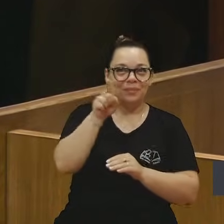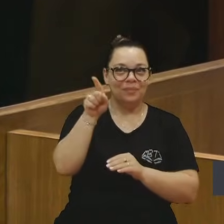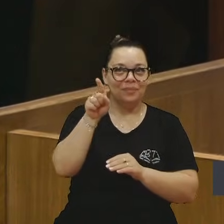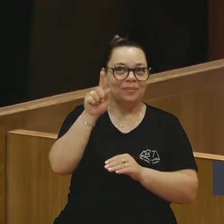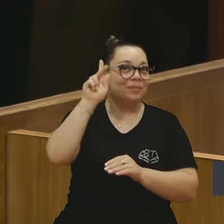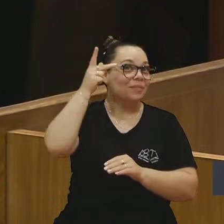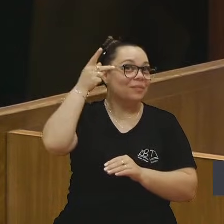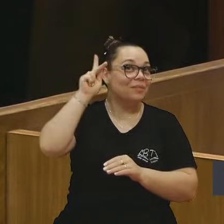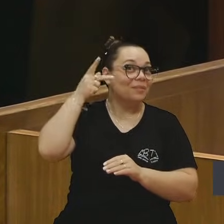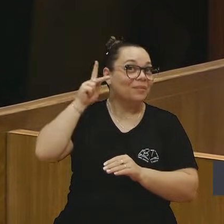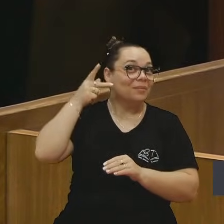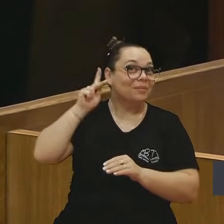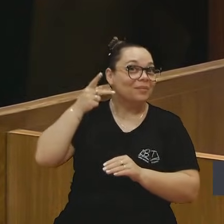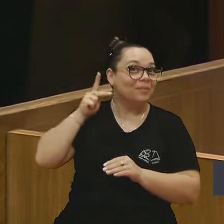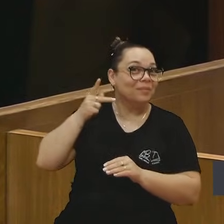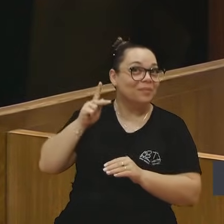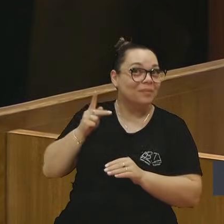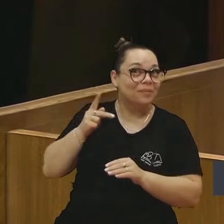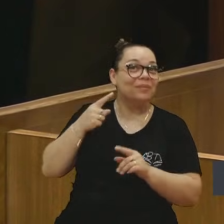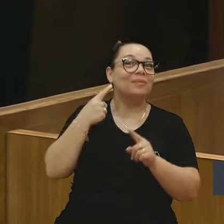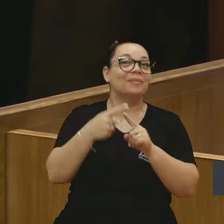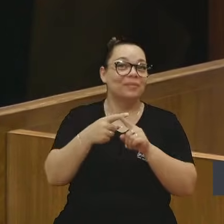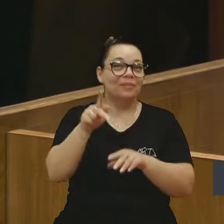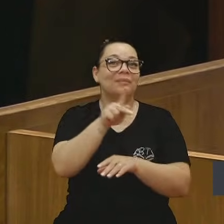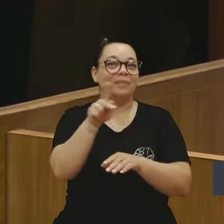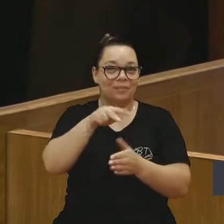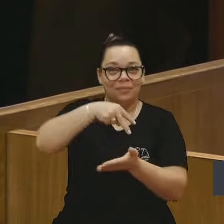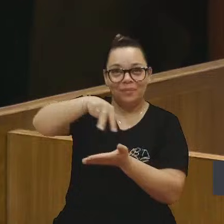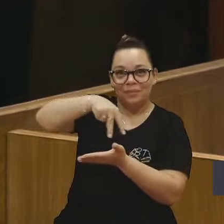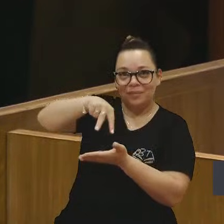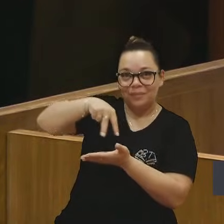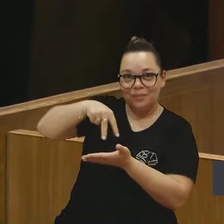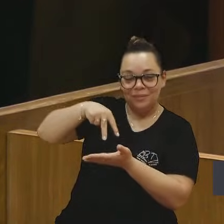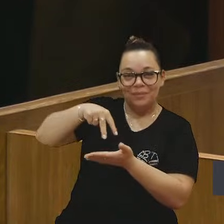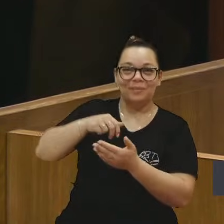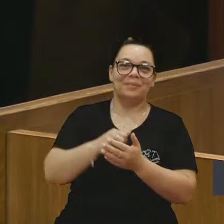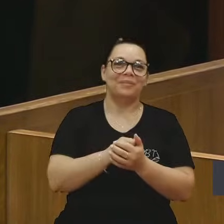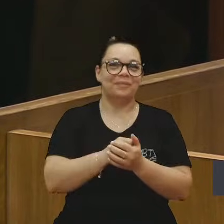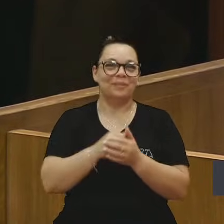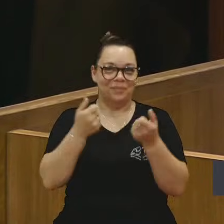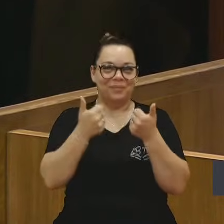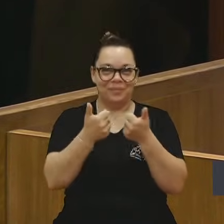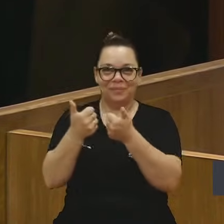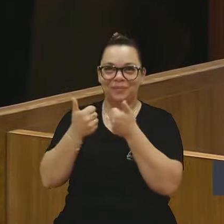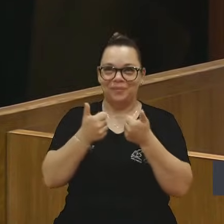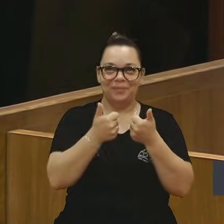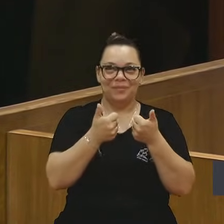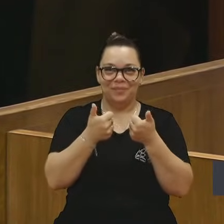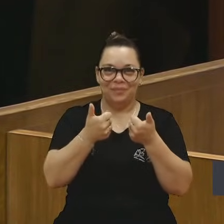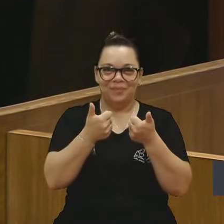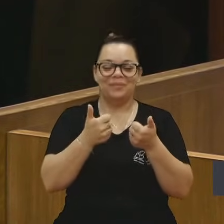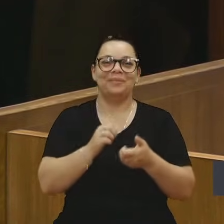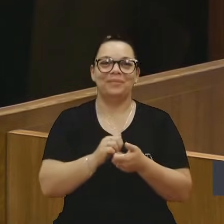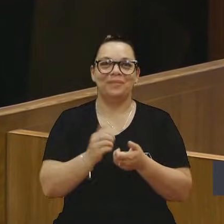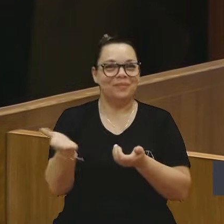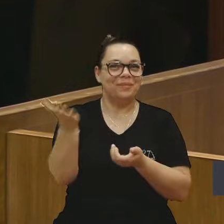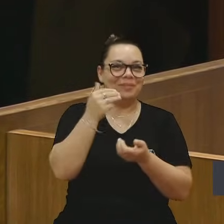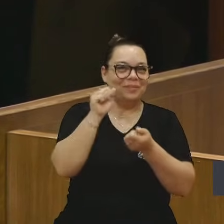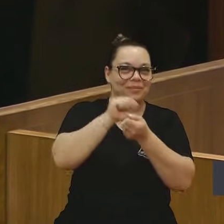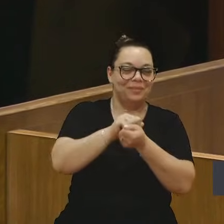um H que dança, porque eu era prof de dança. Até aí, tudo bem, né? Agora, vamos para